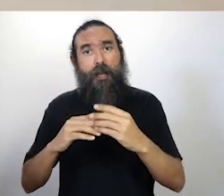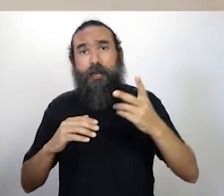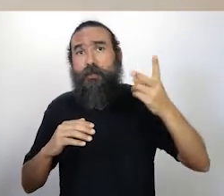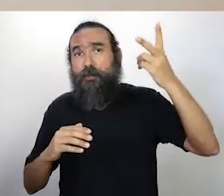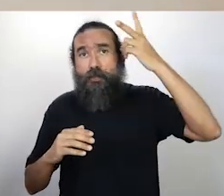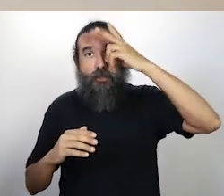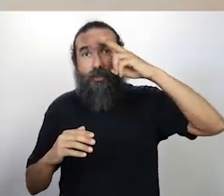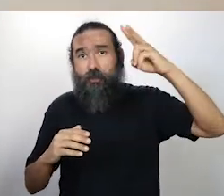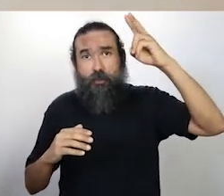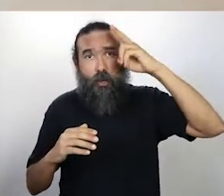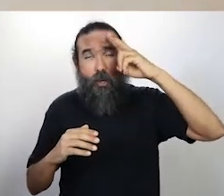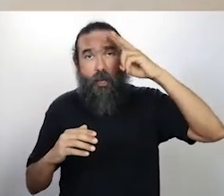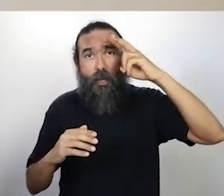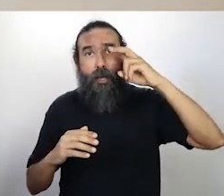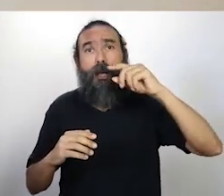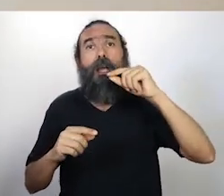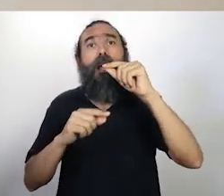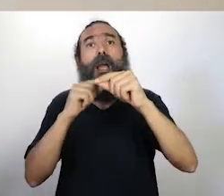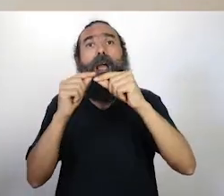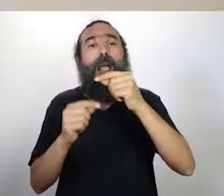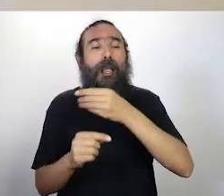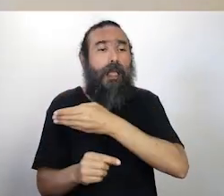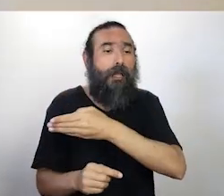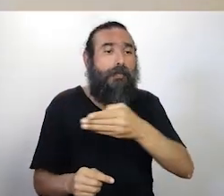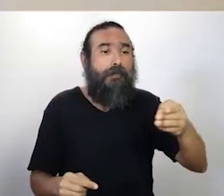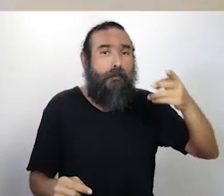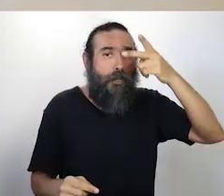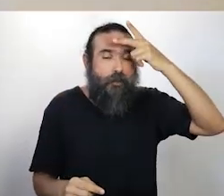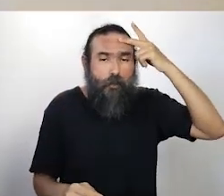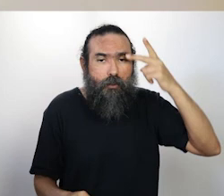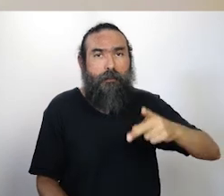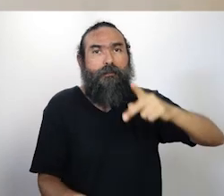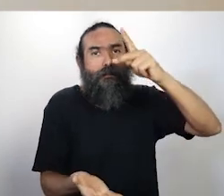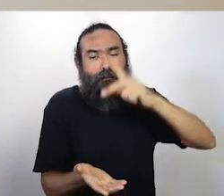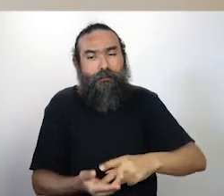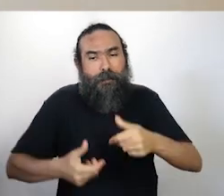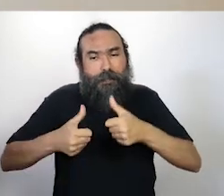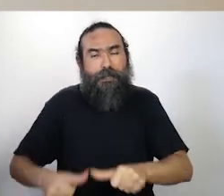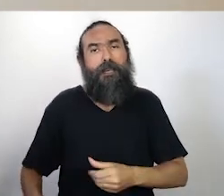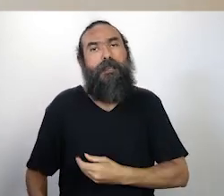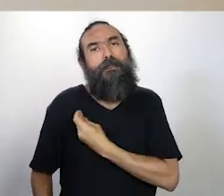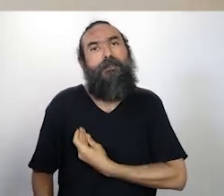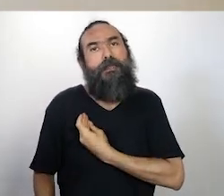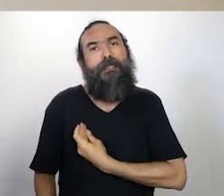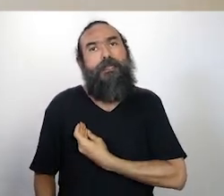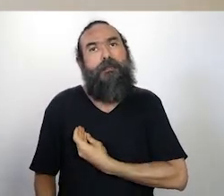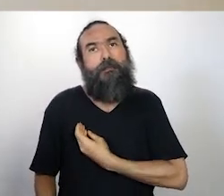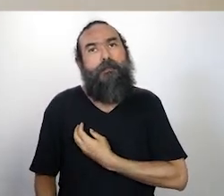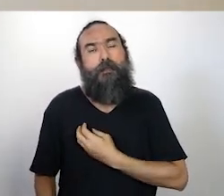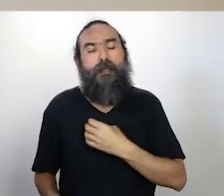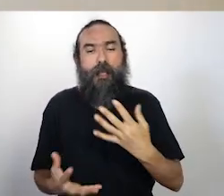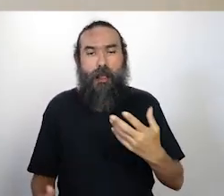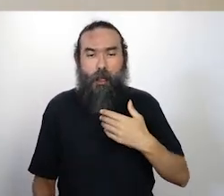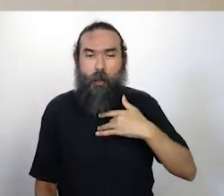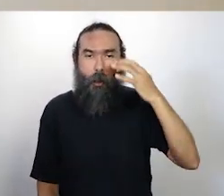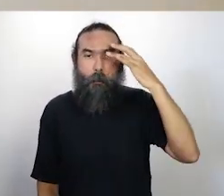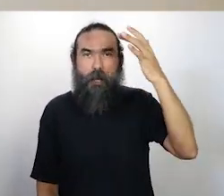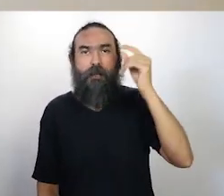narrativa ouvindo quem de fato vai falar, né? E eu penso que não é também